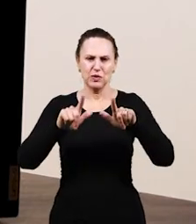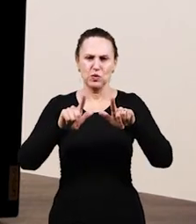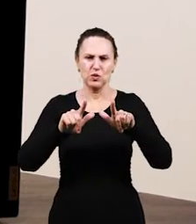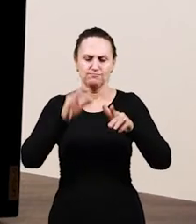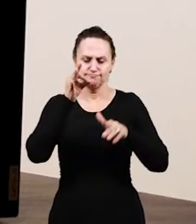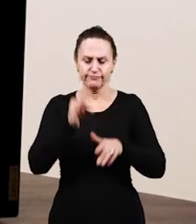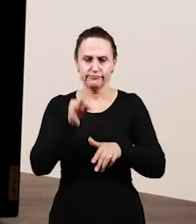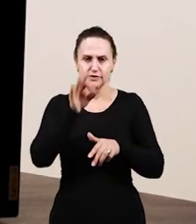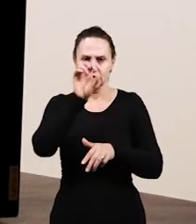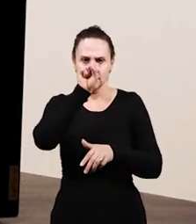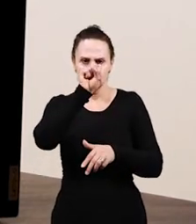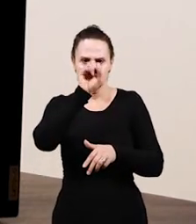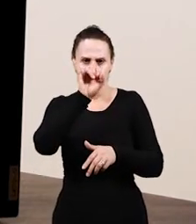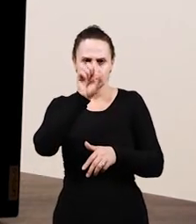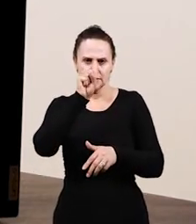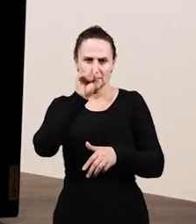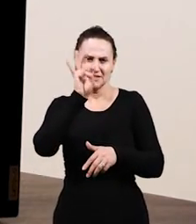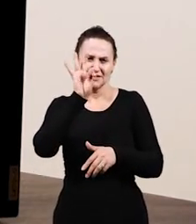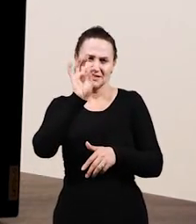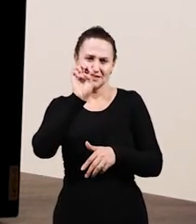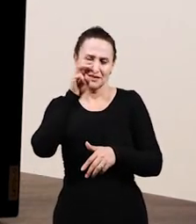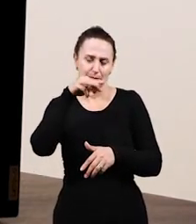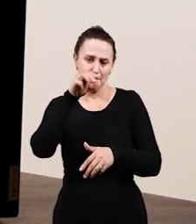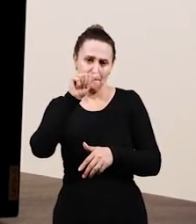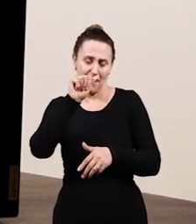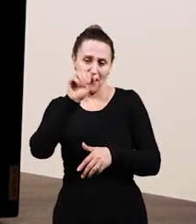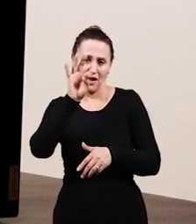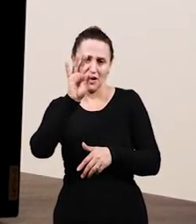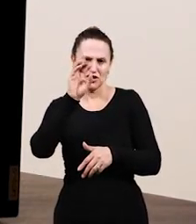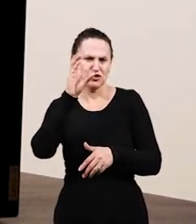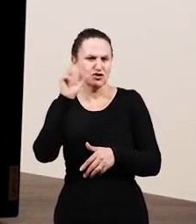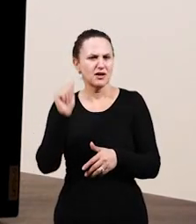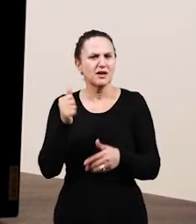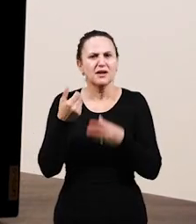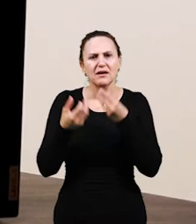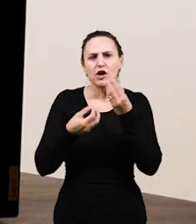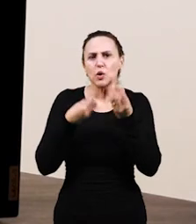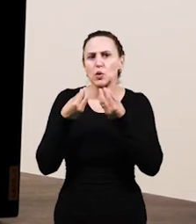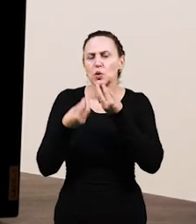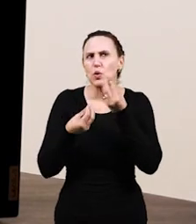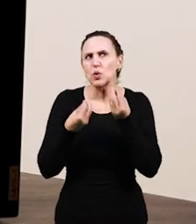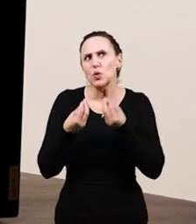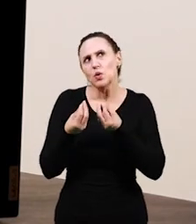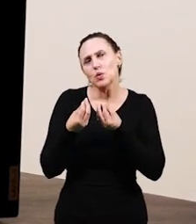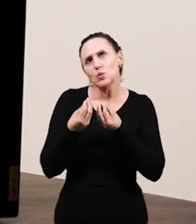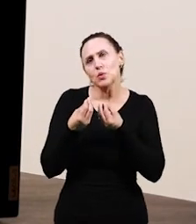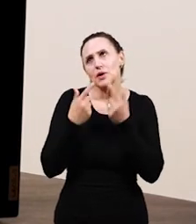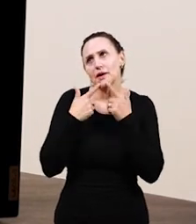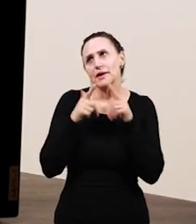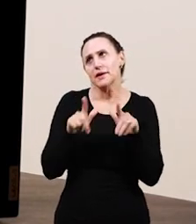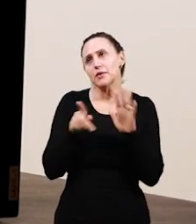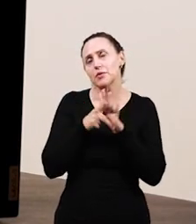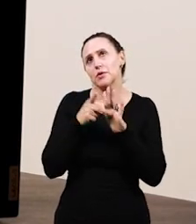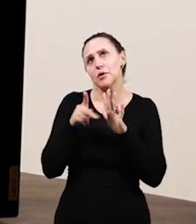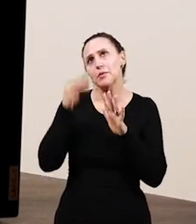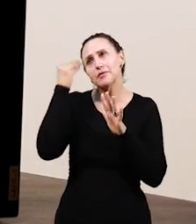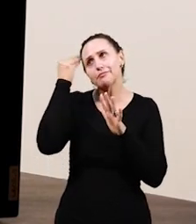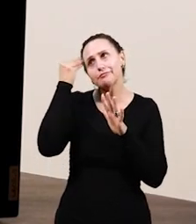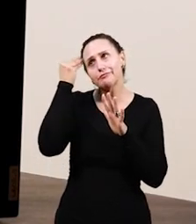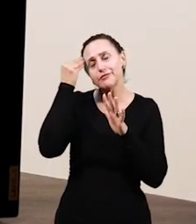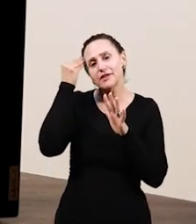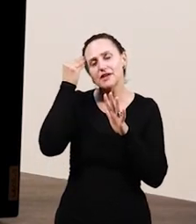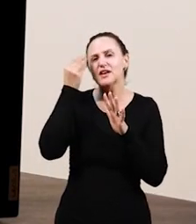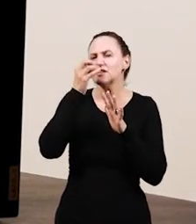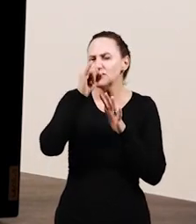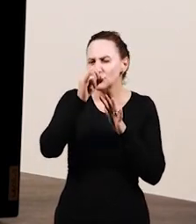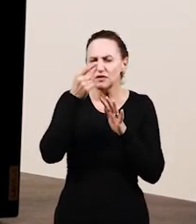é a delimitação do método quer dizer como é que a língua se deixa analisar se vocês olharem no